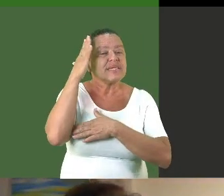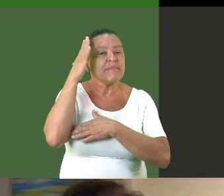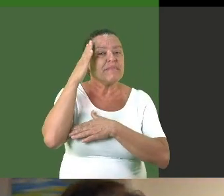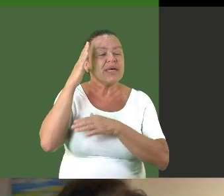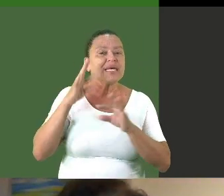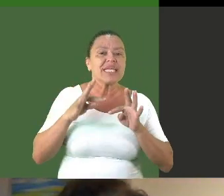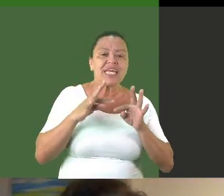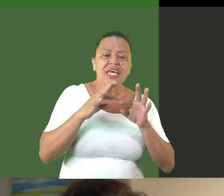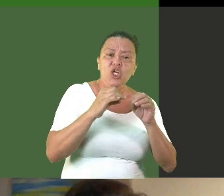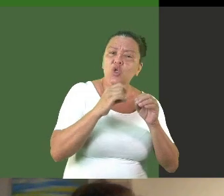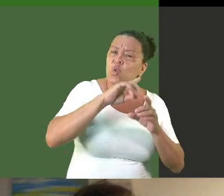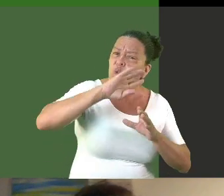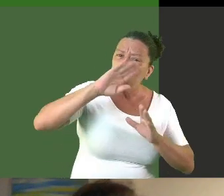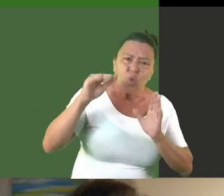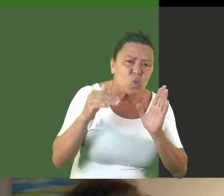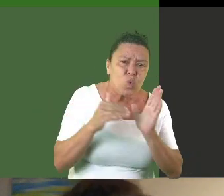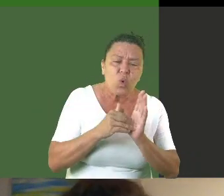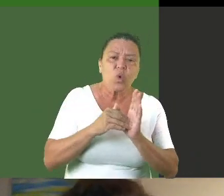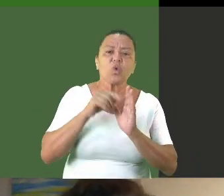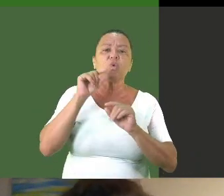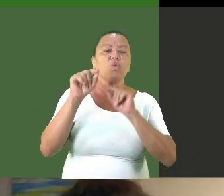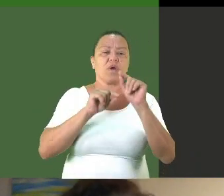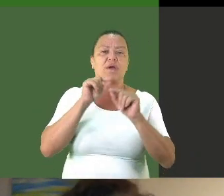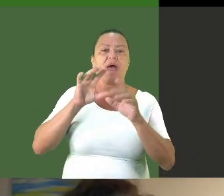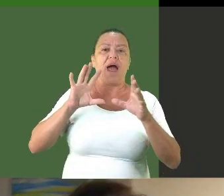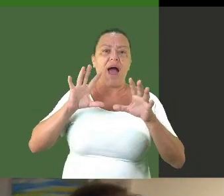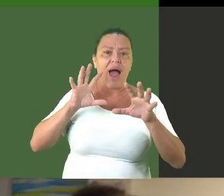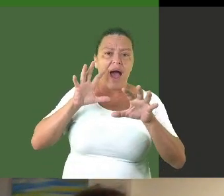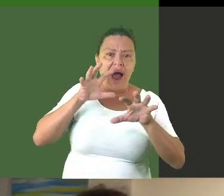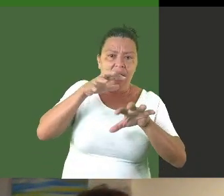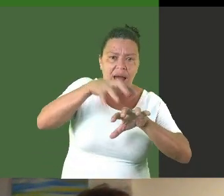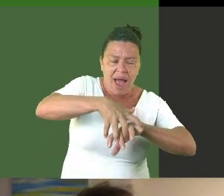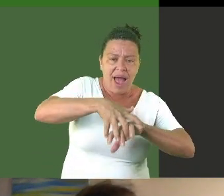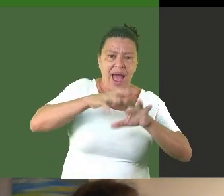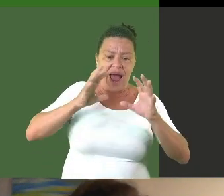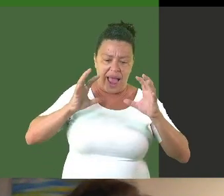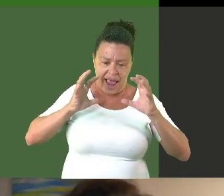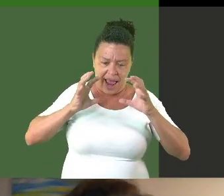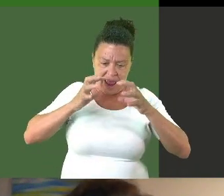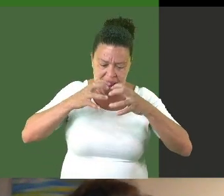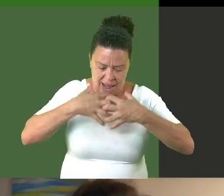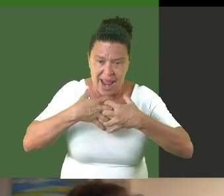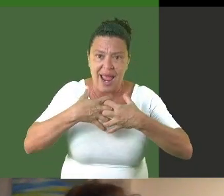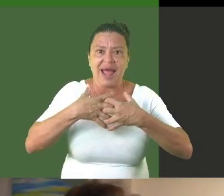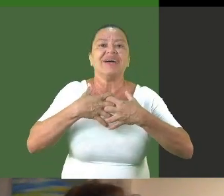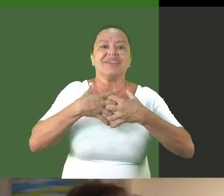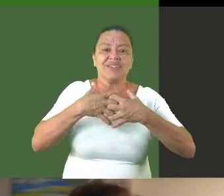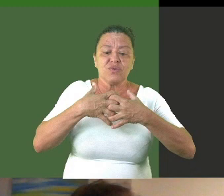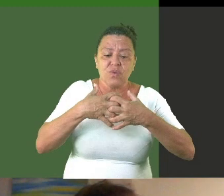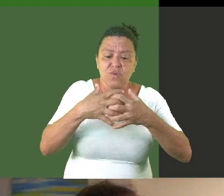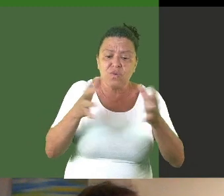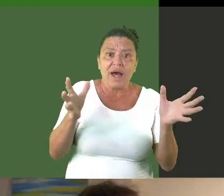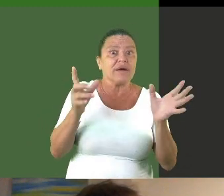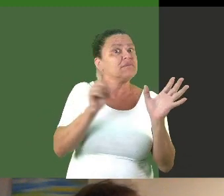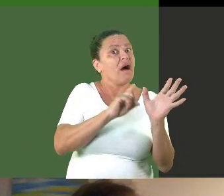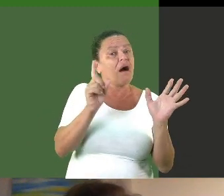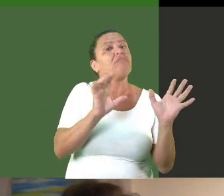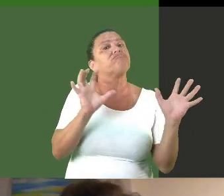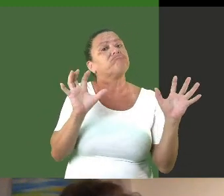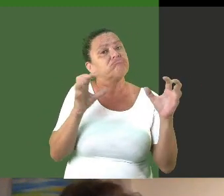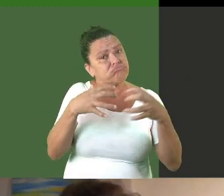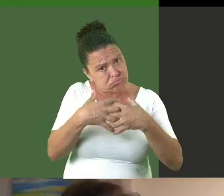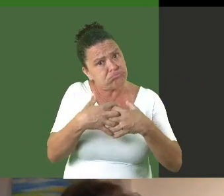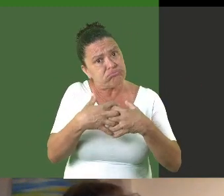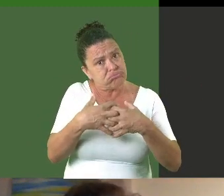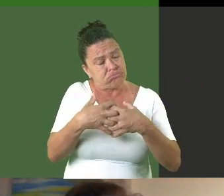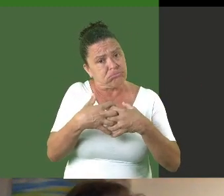se reúne, tudo isso se integra. Nada disso está separado, porque, na verdade, tudo